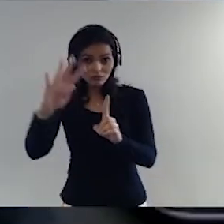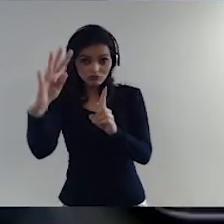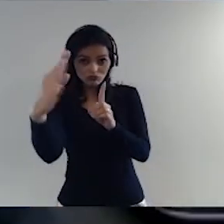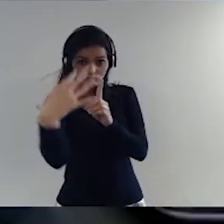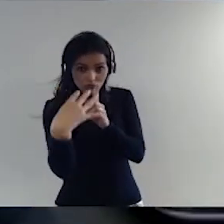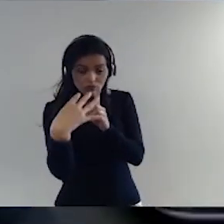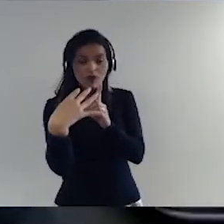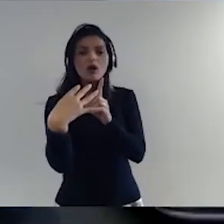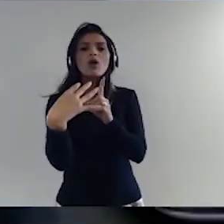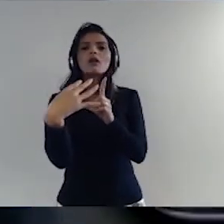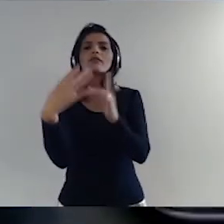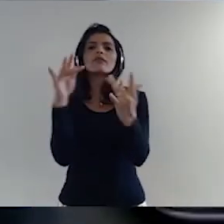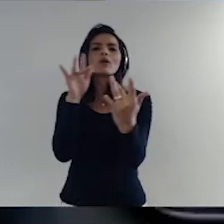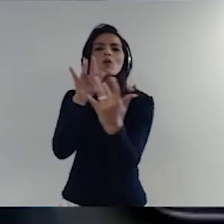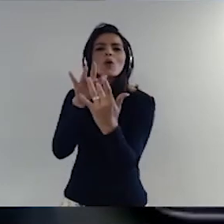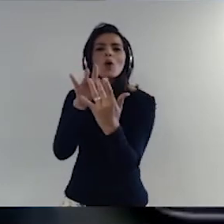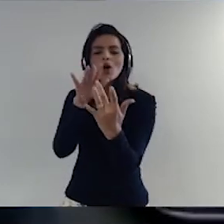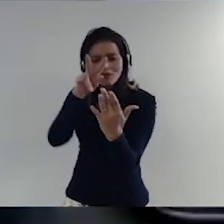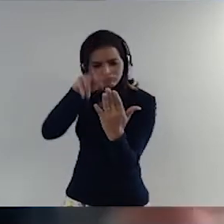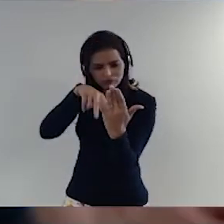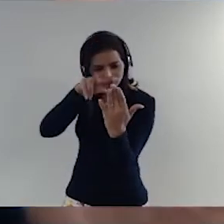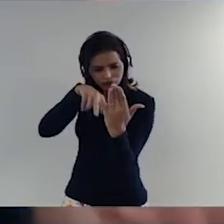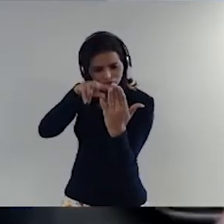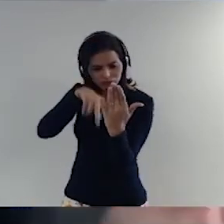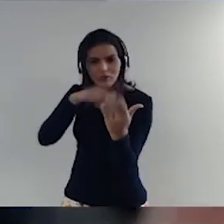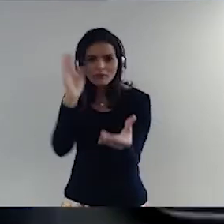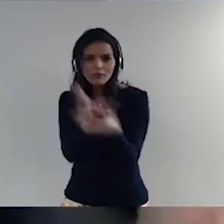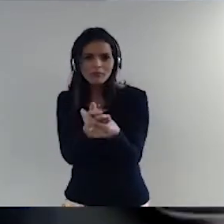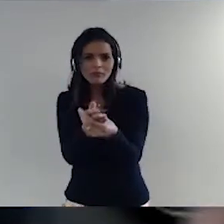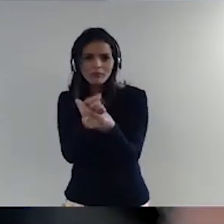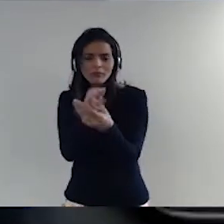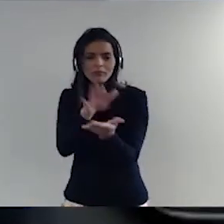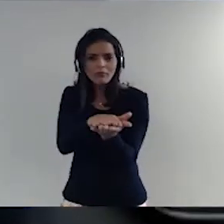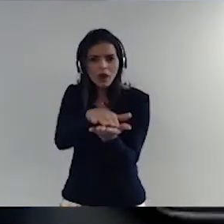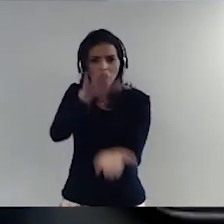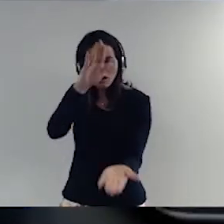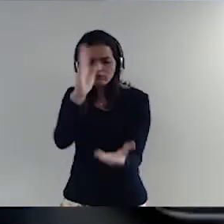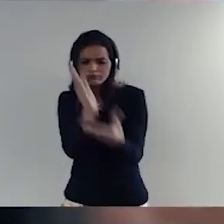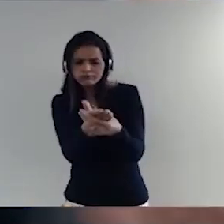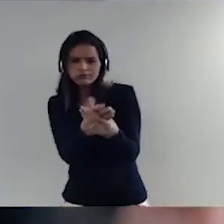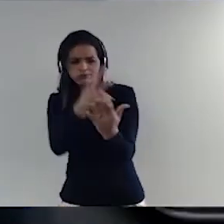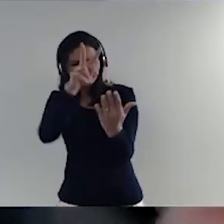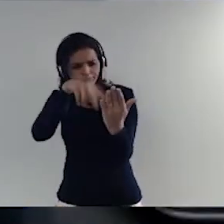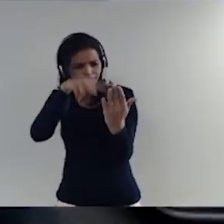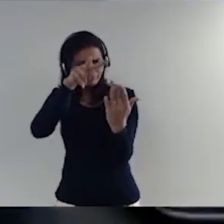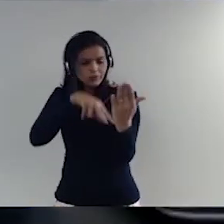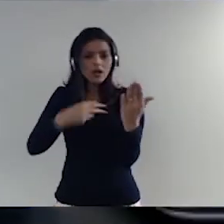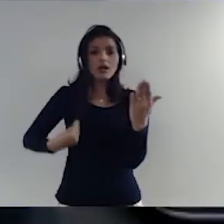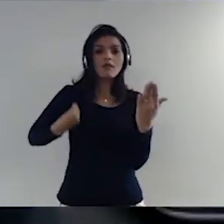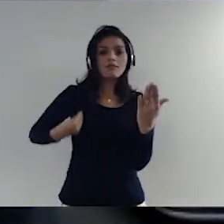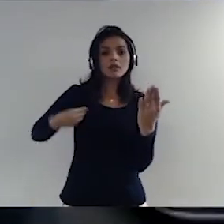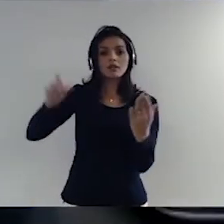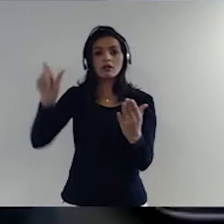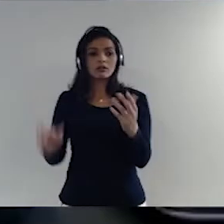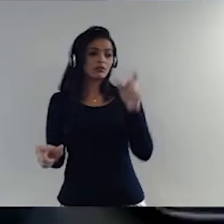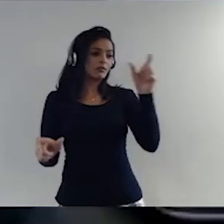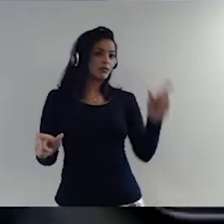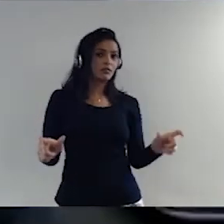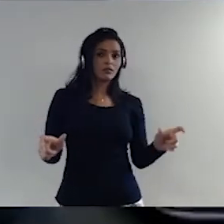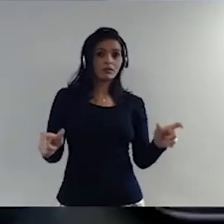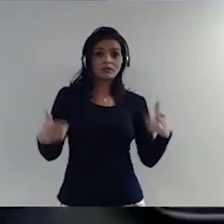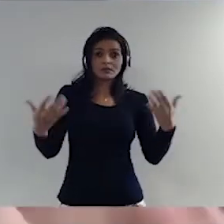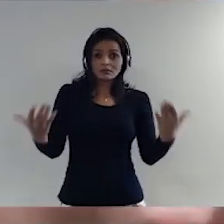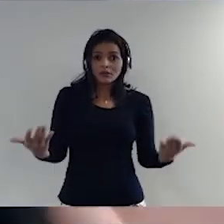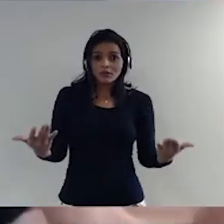contato físico com o processo, sobre cada uma das particularidades havidas naquela questão.